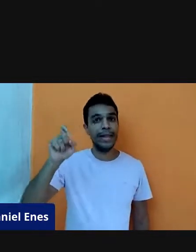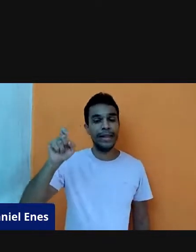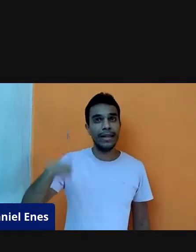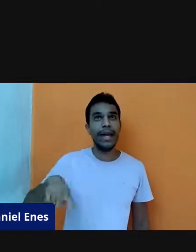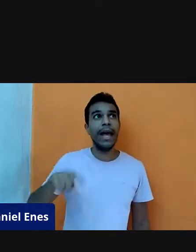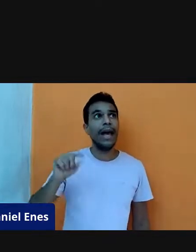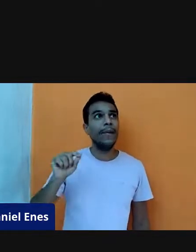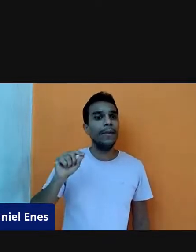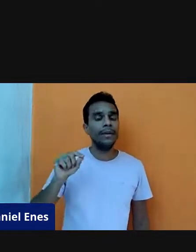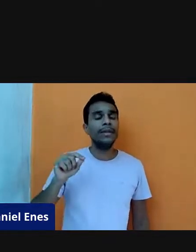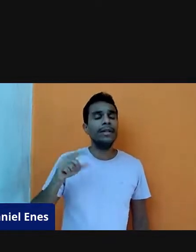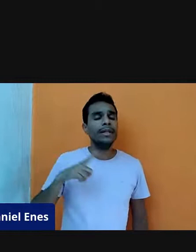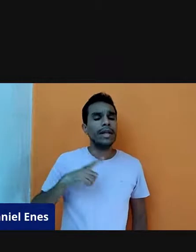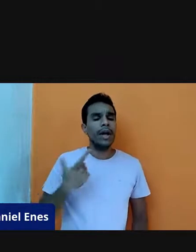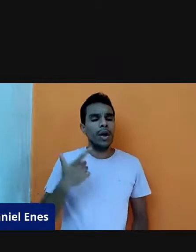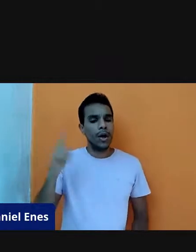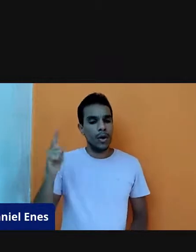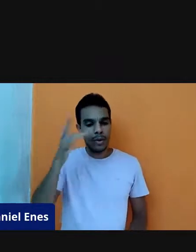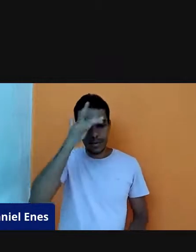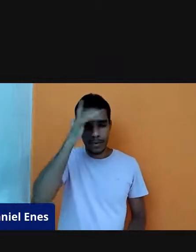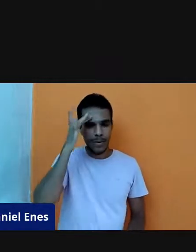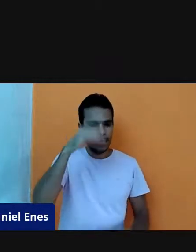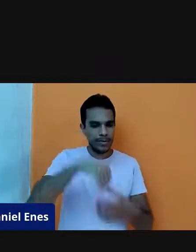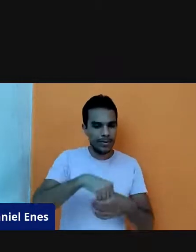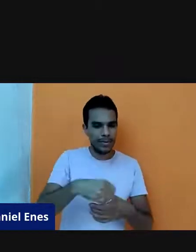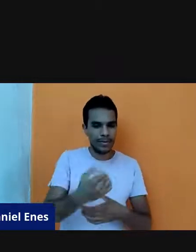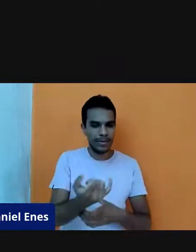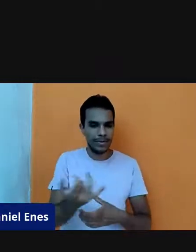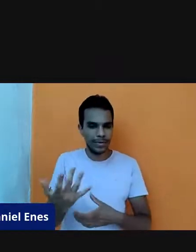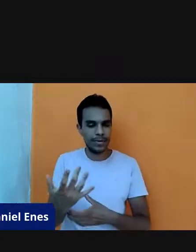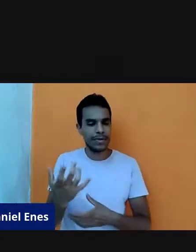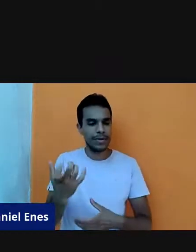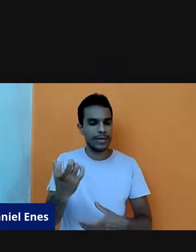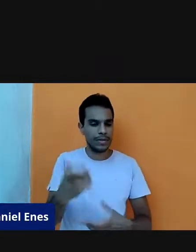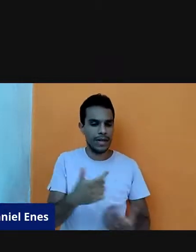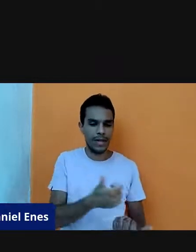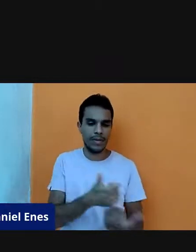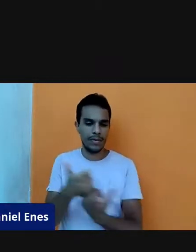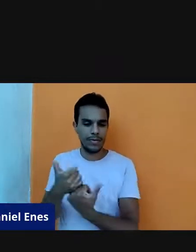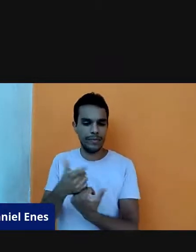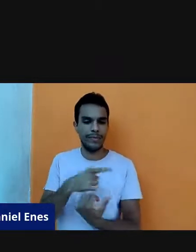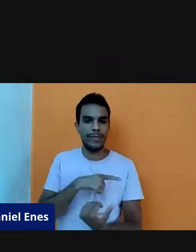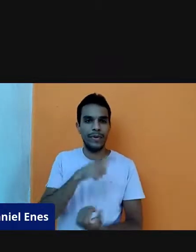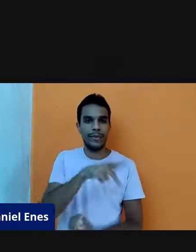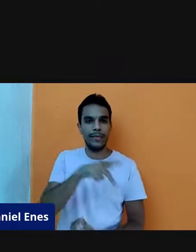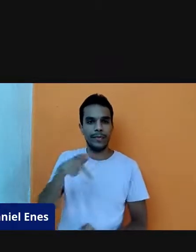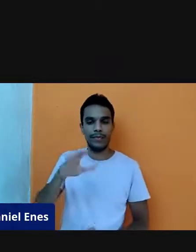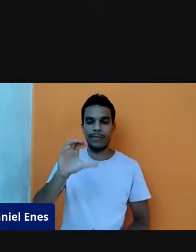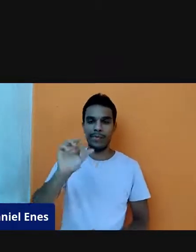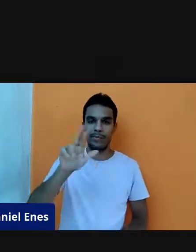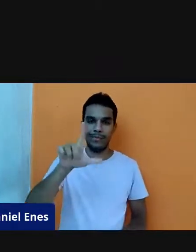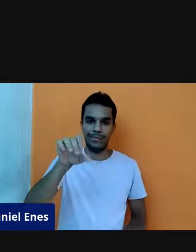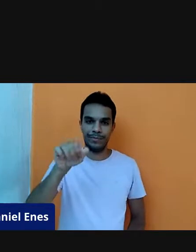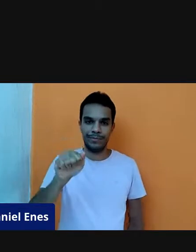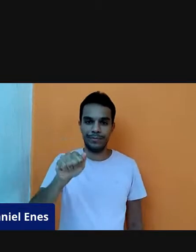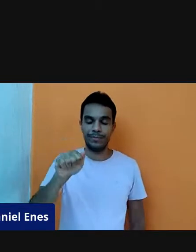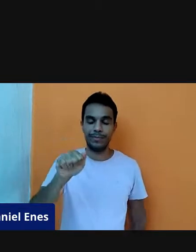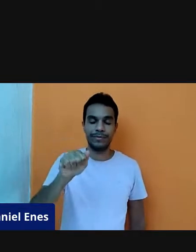e temos também outras pessoas que são colaboradoras. Tem a professora Carla Maria de